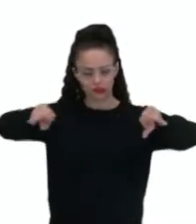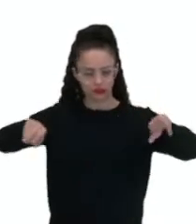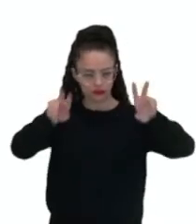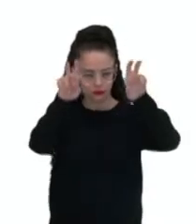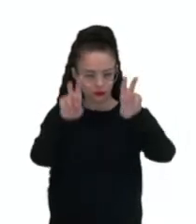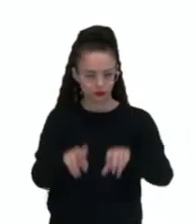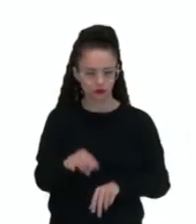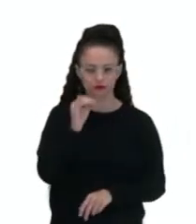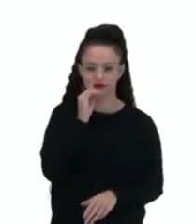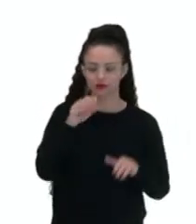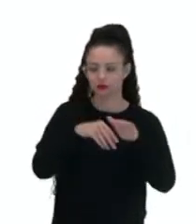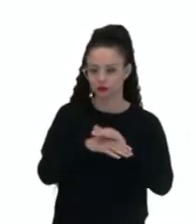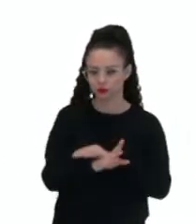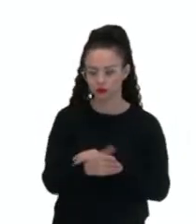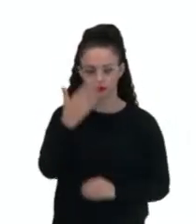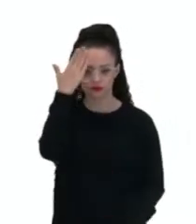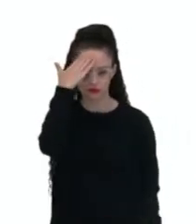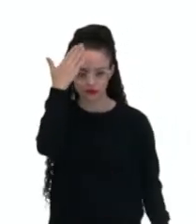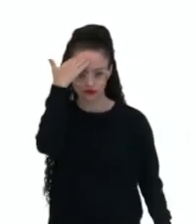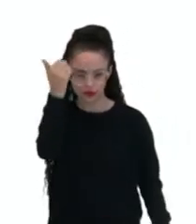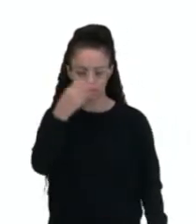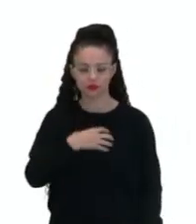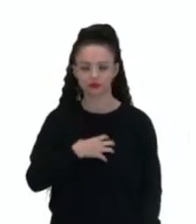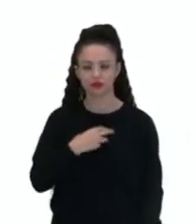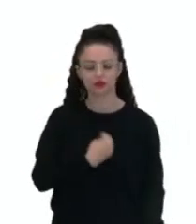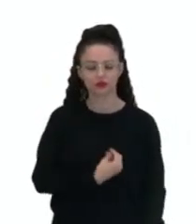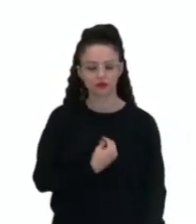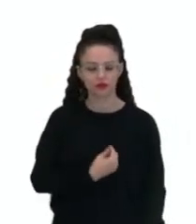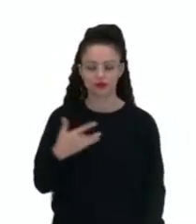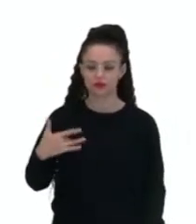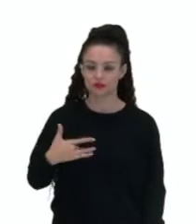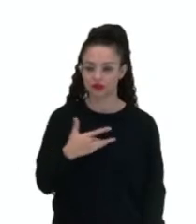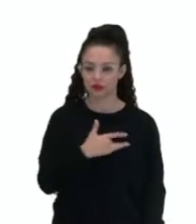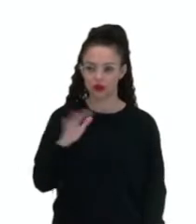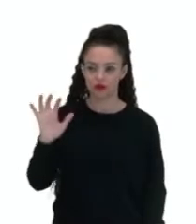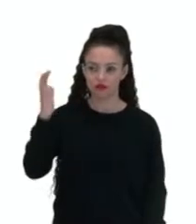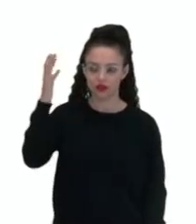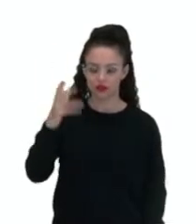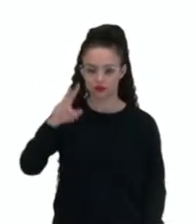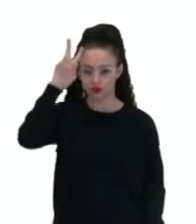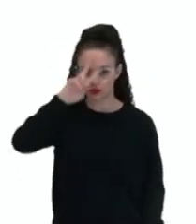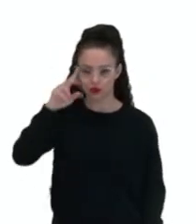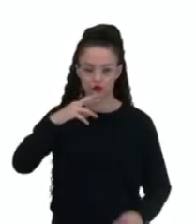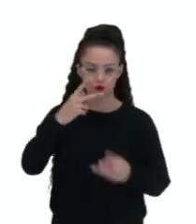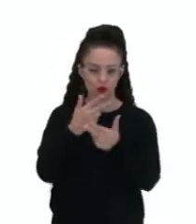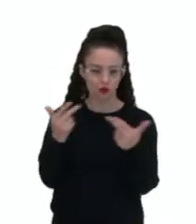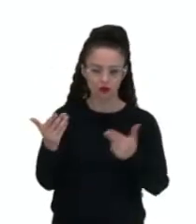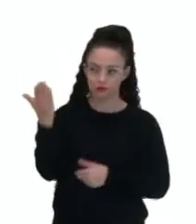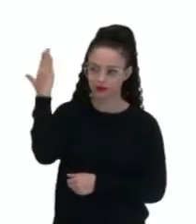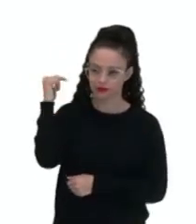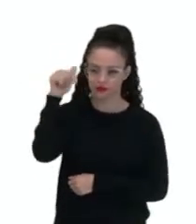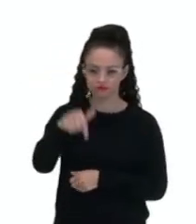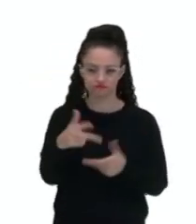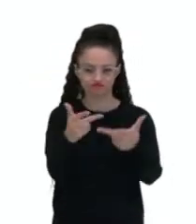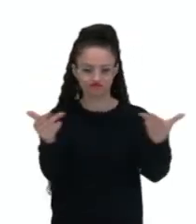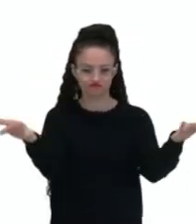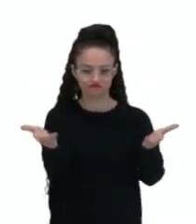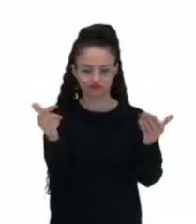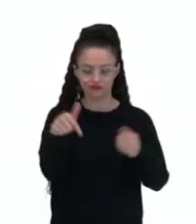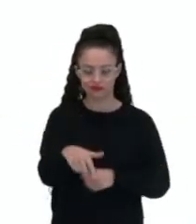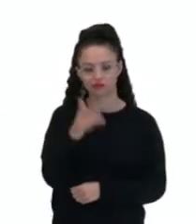tais como costumes, saberes, modos de viver, saúde, evento histórico, coisas do passado, coisas do presente. Então eles